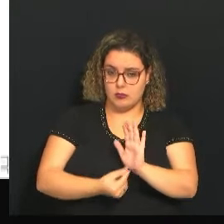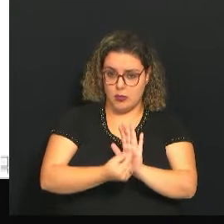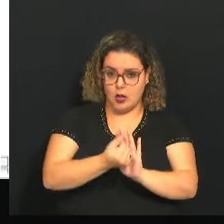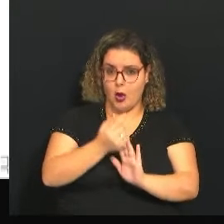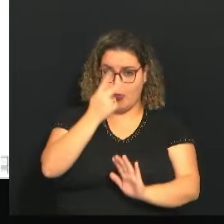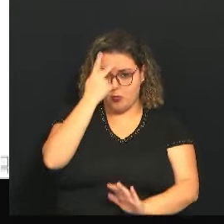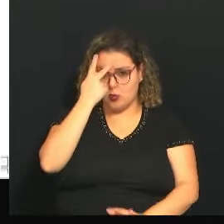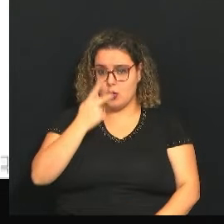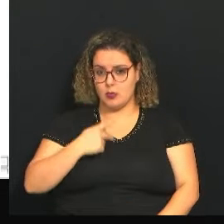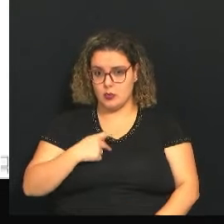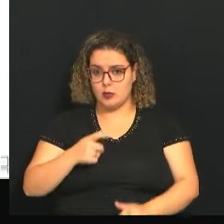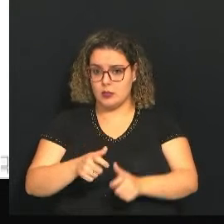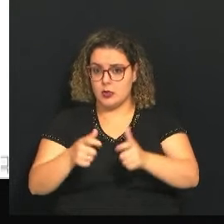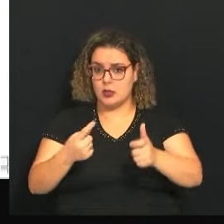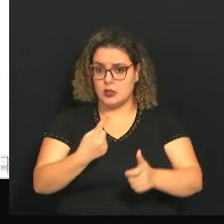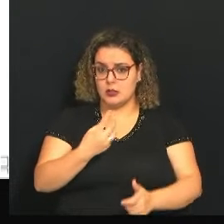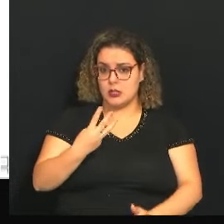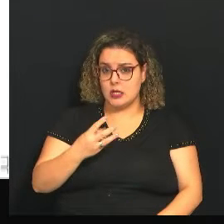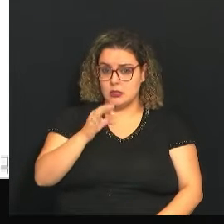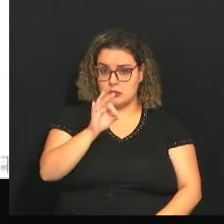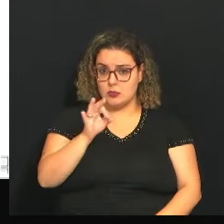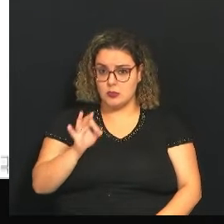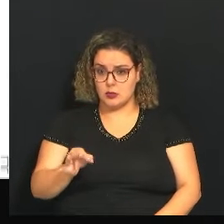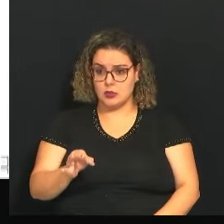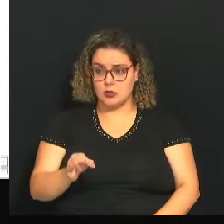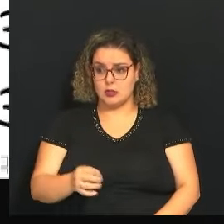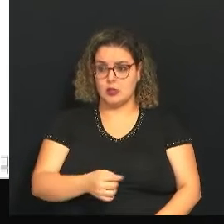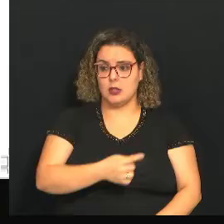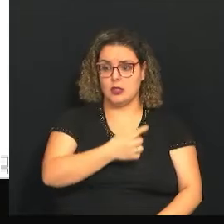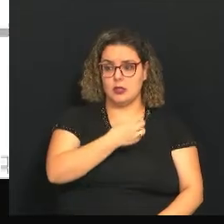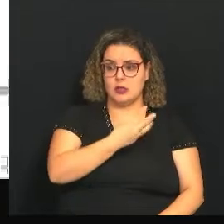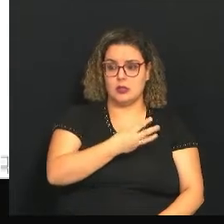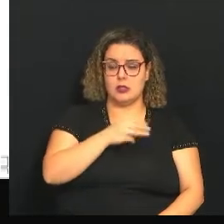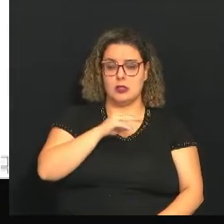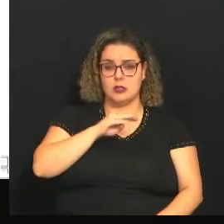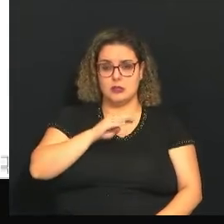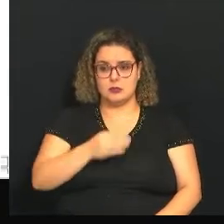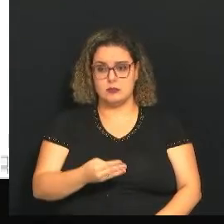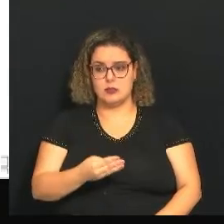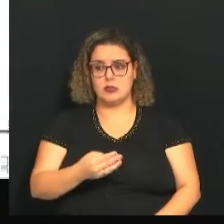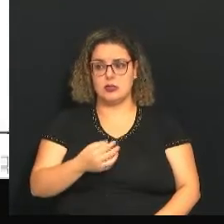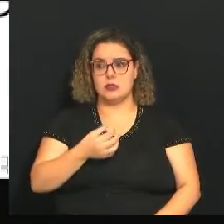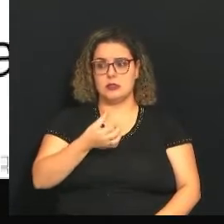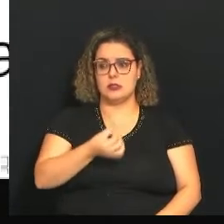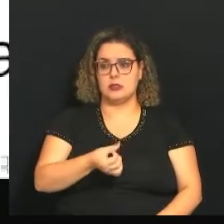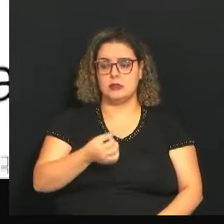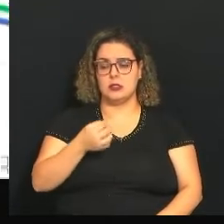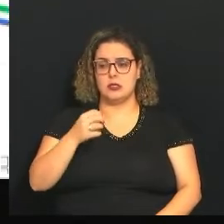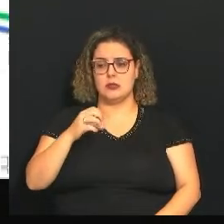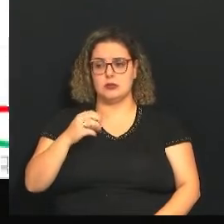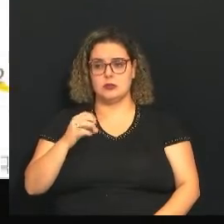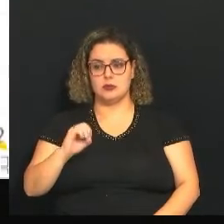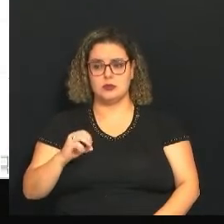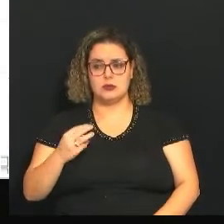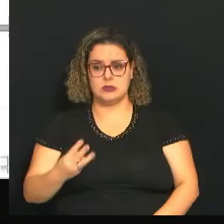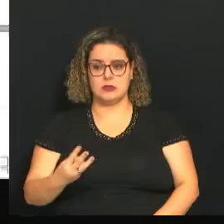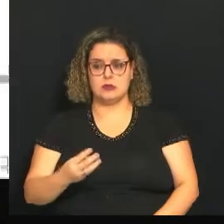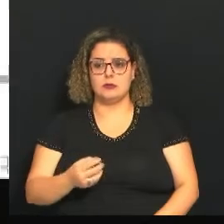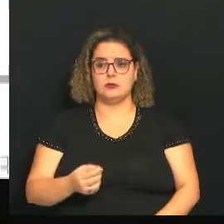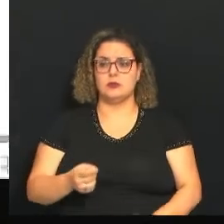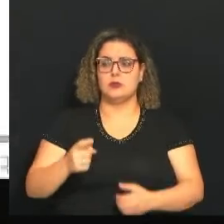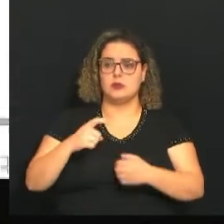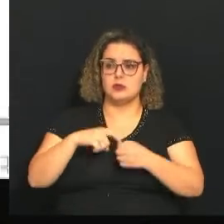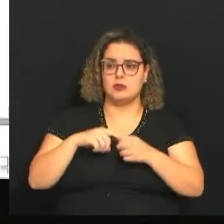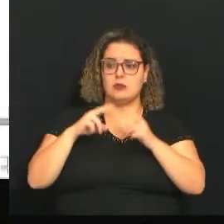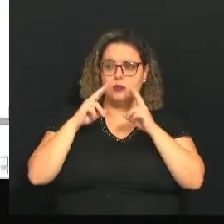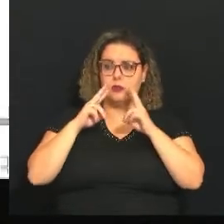cresceu 13%, é de 3.303, Olha quanto que a gente arrecadou de receita própria. Deixa eu voltar aqui